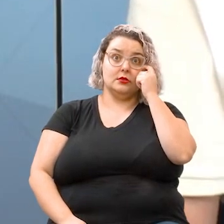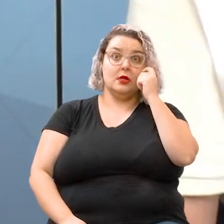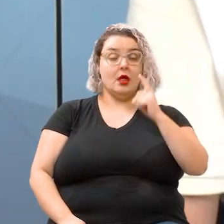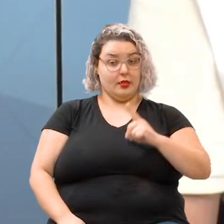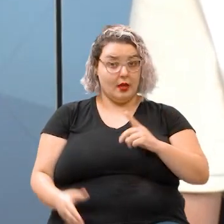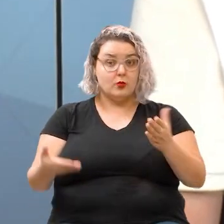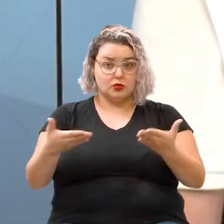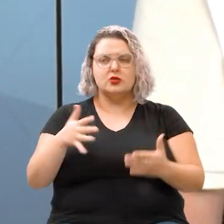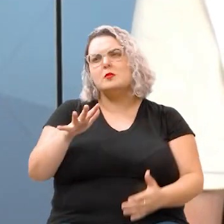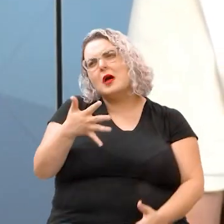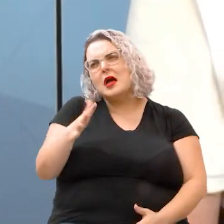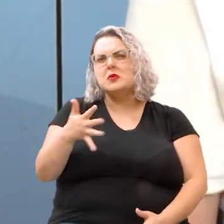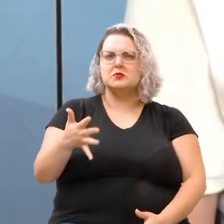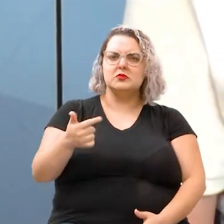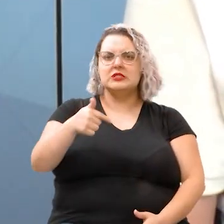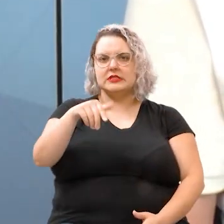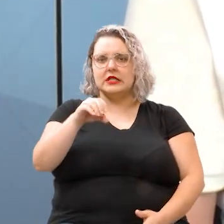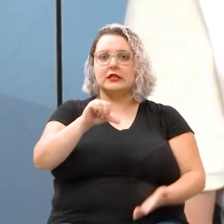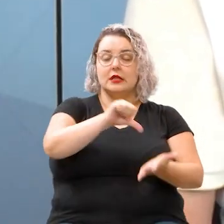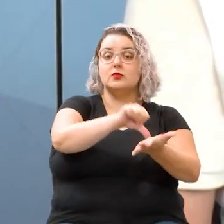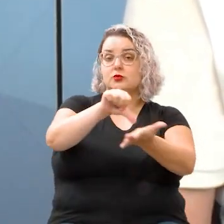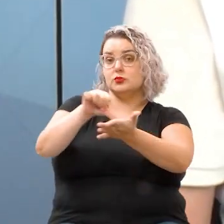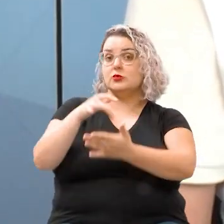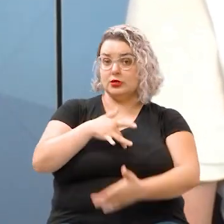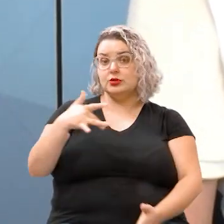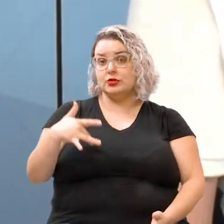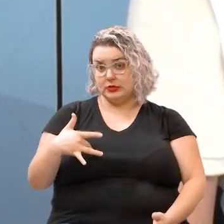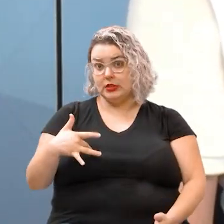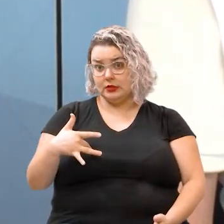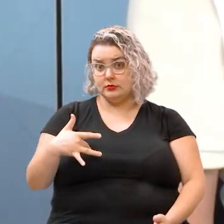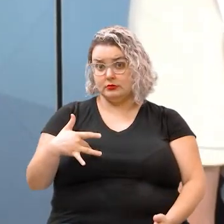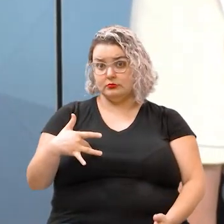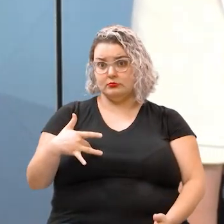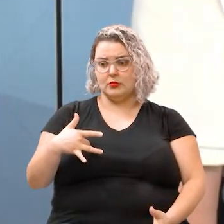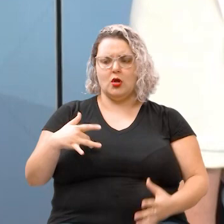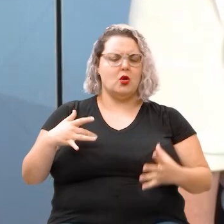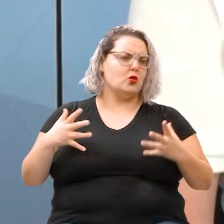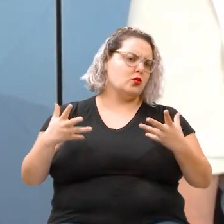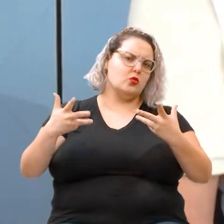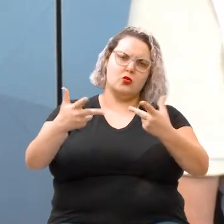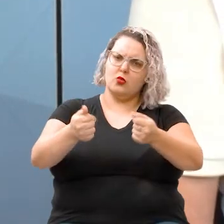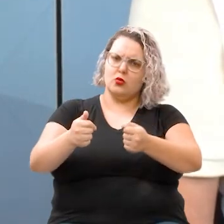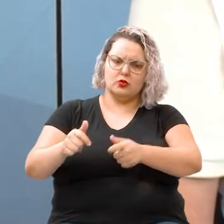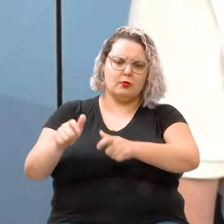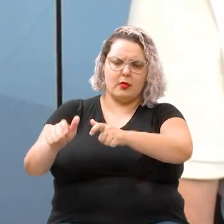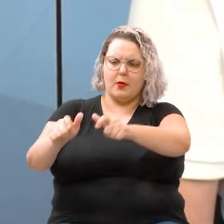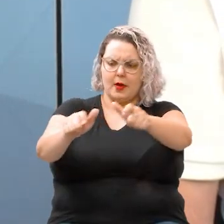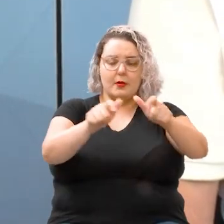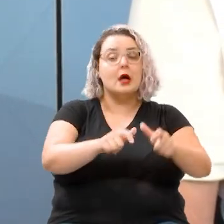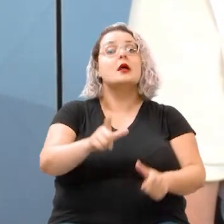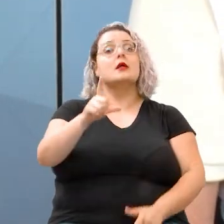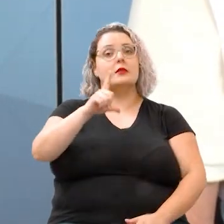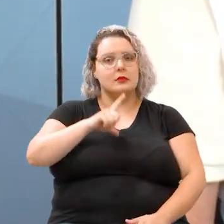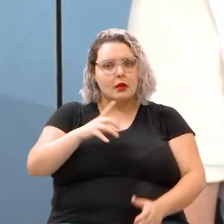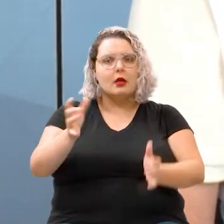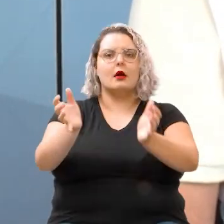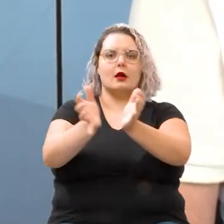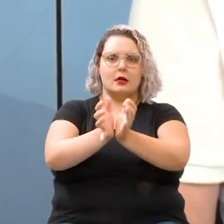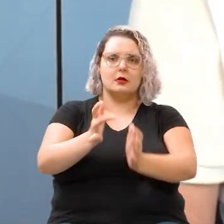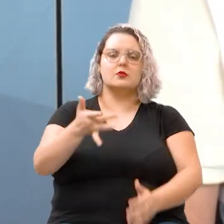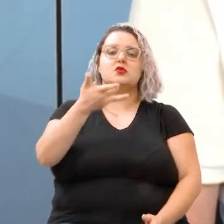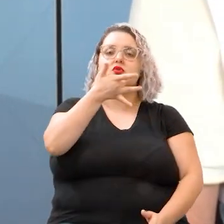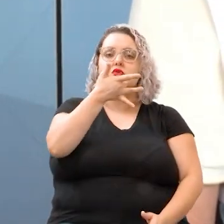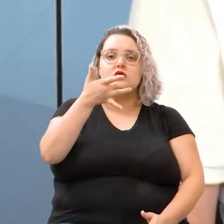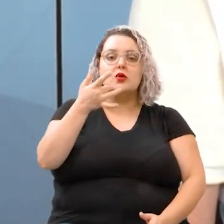hoje aproximadamente 70 unidades de saúde, centros de saúde, que todos eles têm a equipe de saúde bucal. Então, o que é